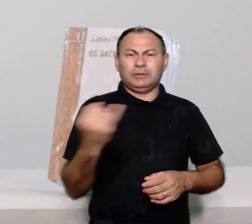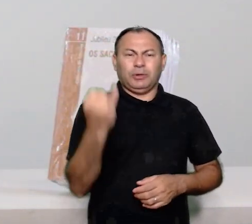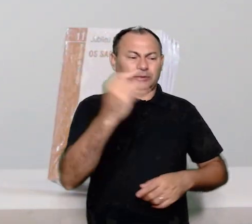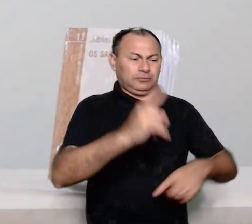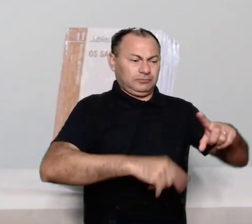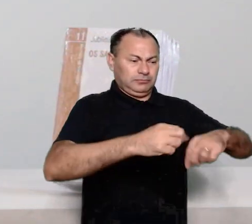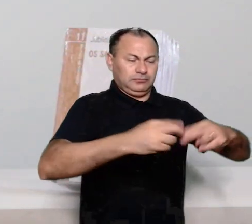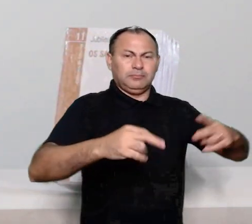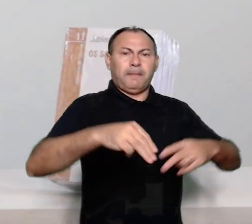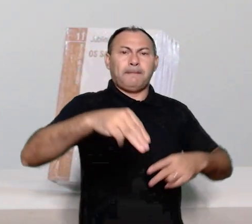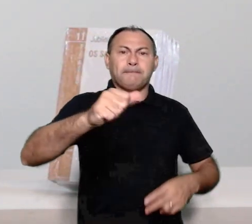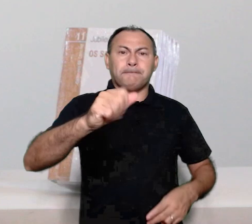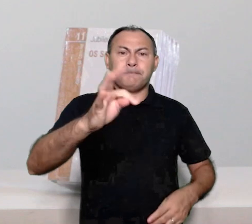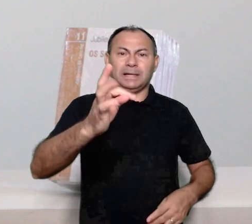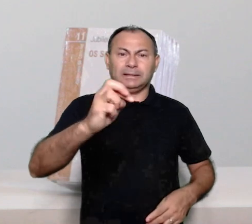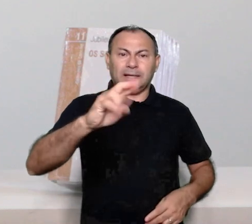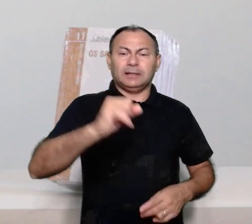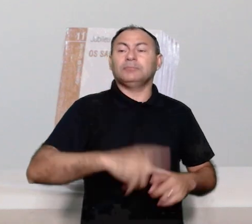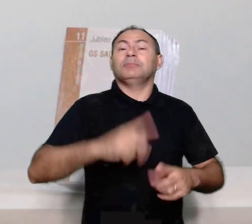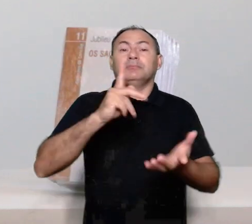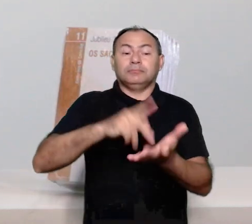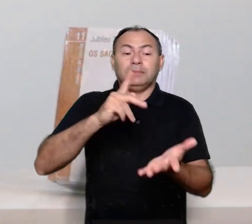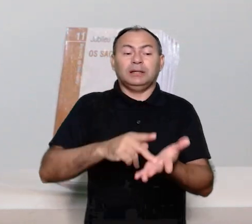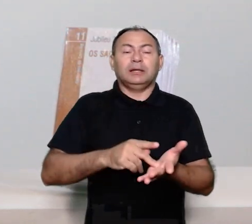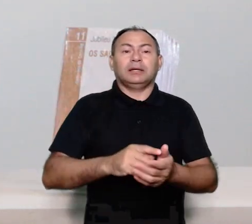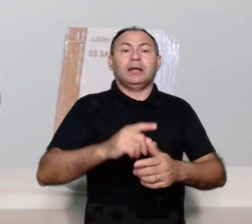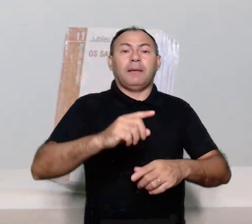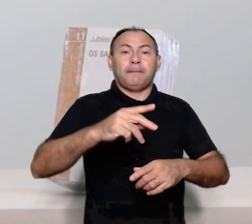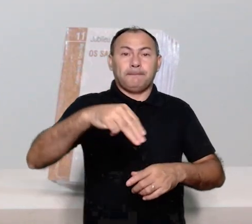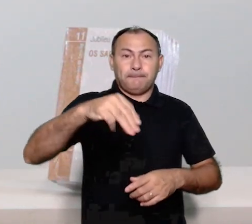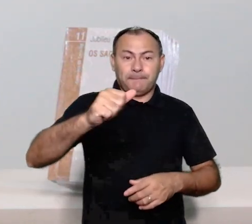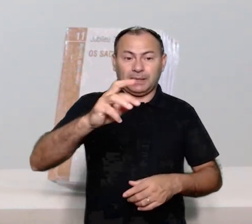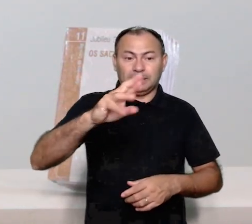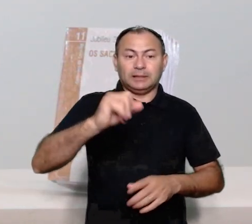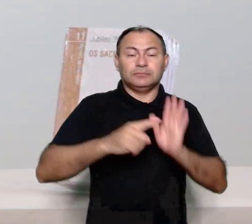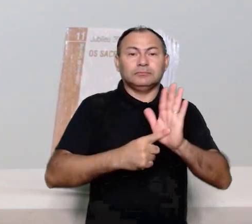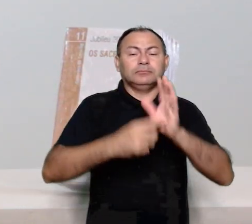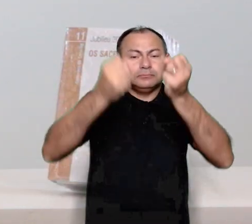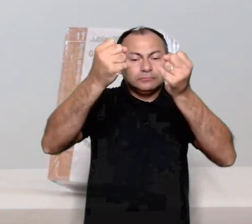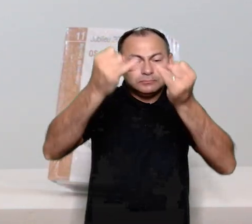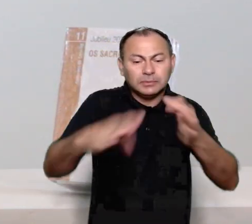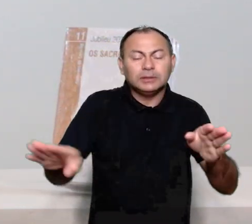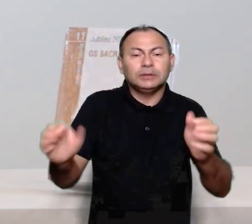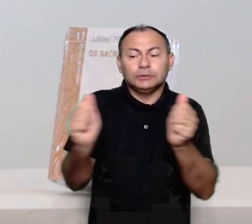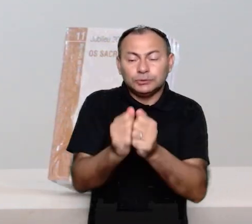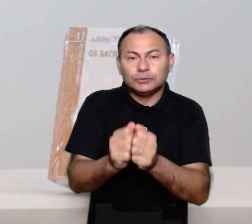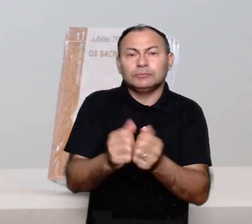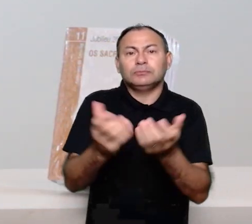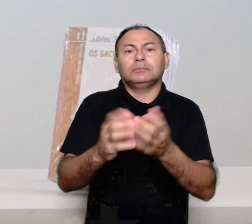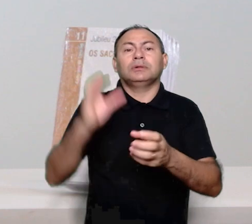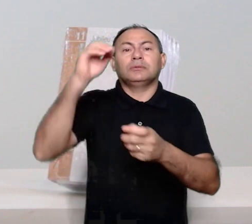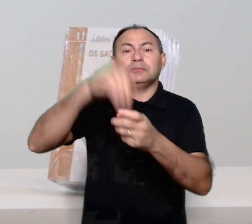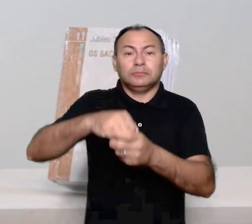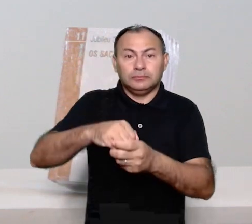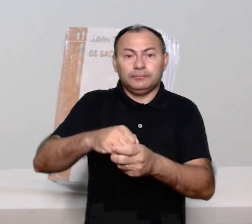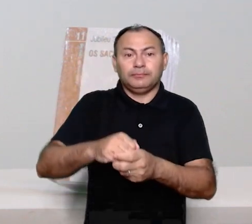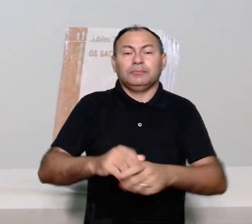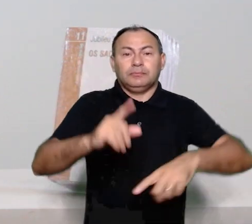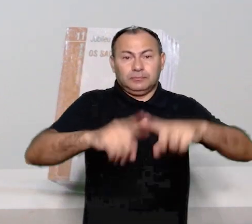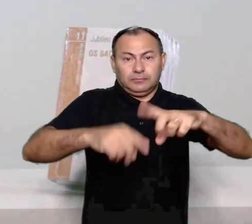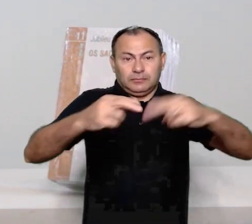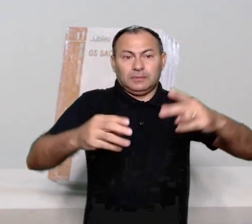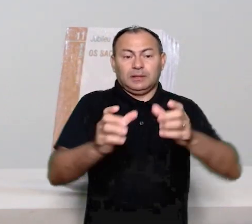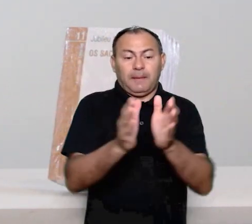matéria, mas a realidade que aquela matéria significa. Por isso também, junto com aquela matéria, se coloca